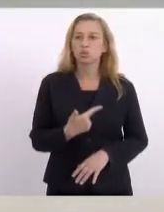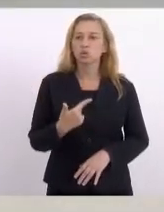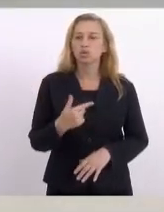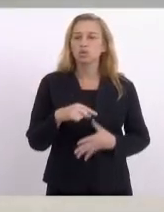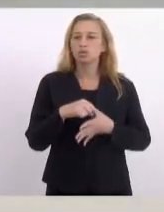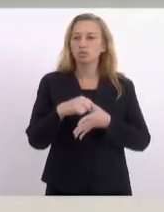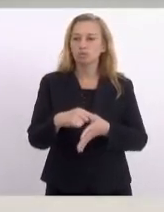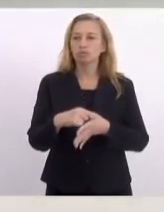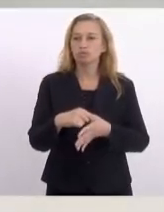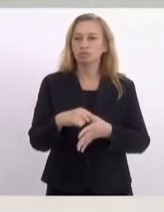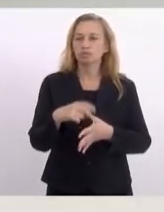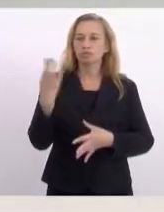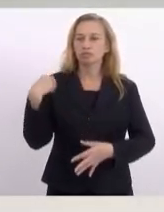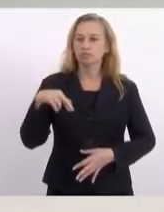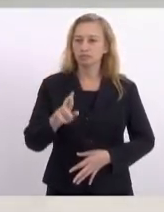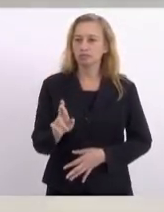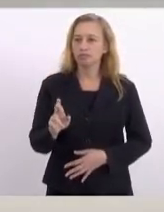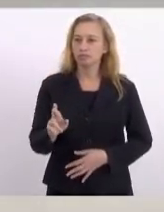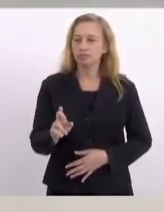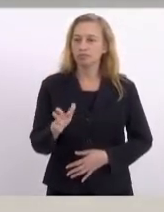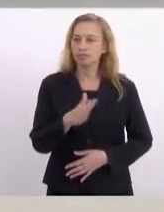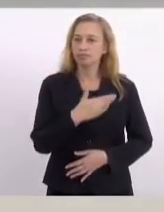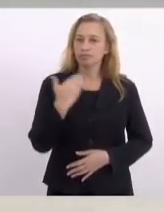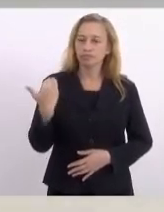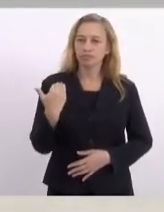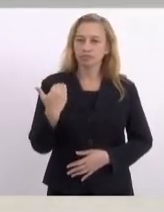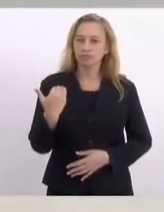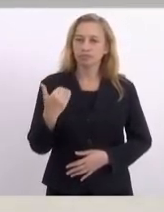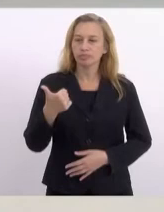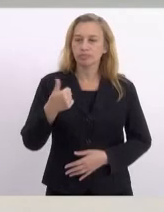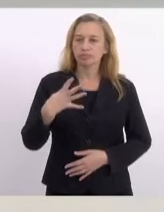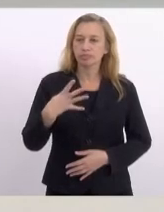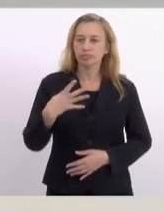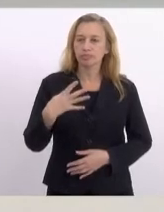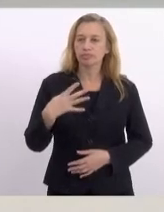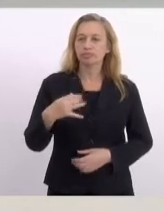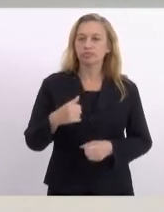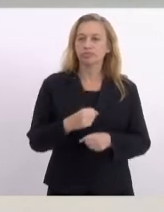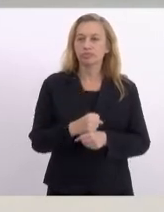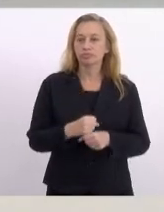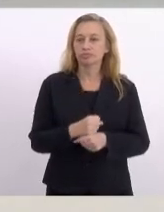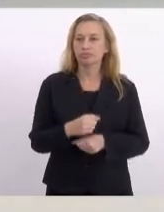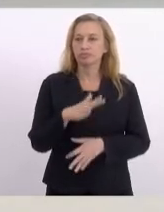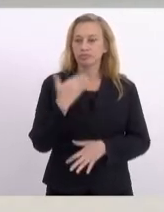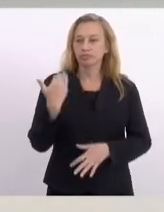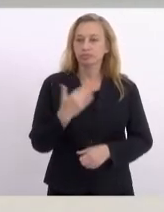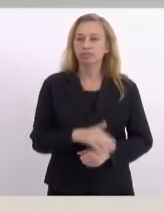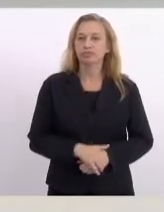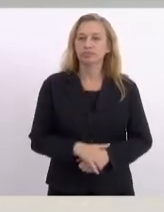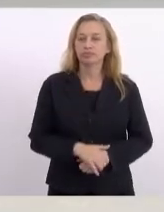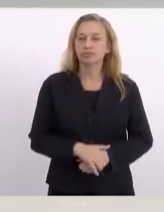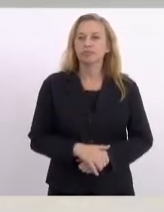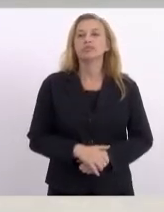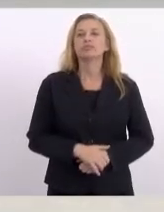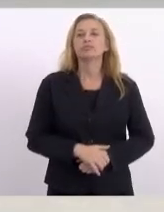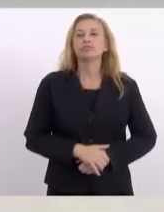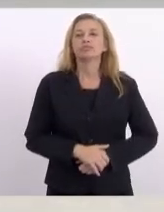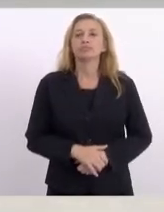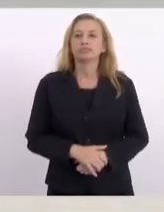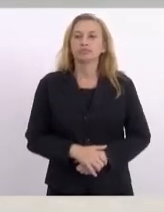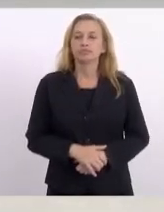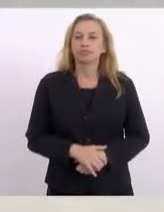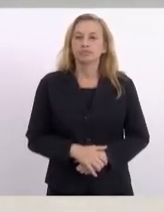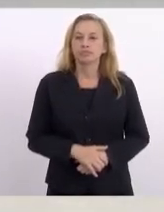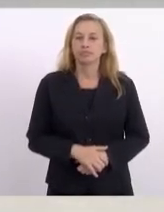líder religiosa que veio a falecer, né? Que faz 14 anos de seu falecimento. E a Anitinha, ela é